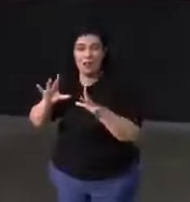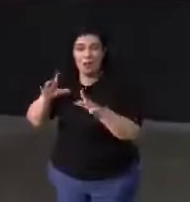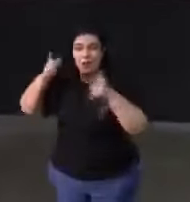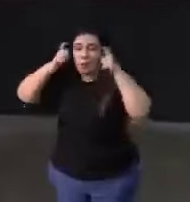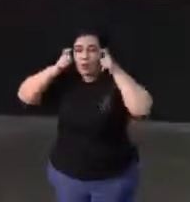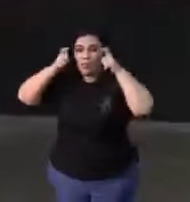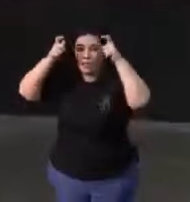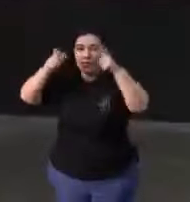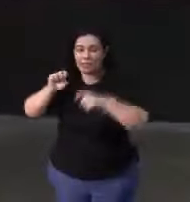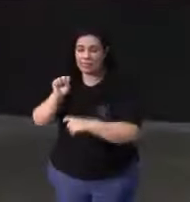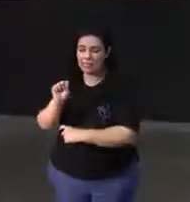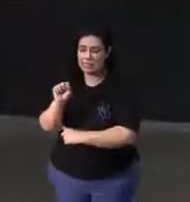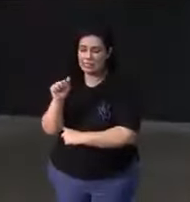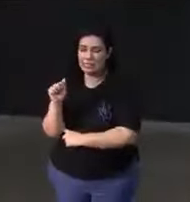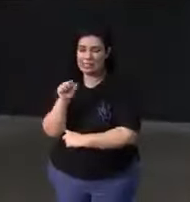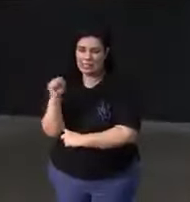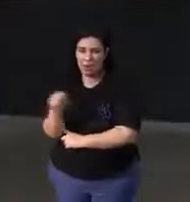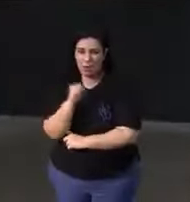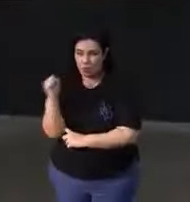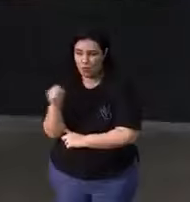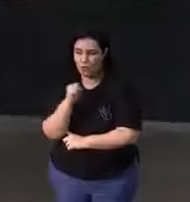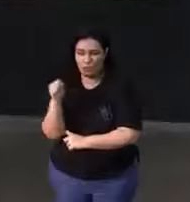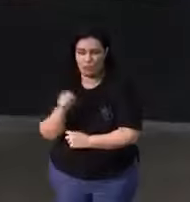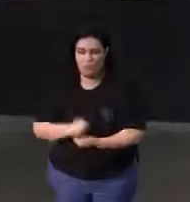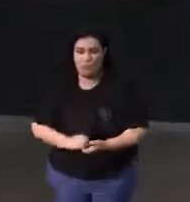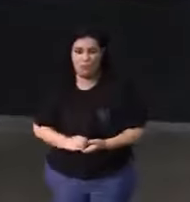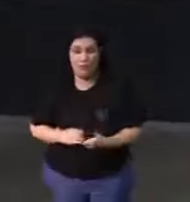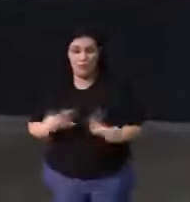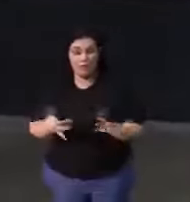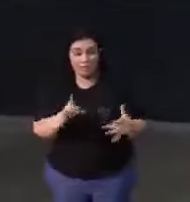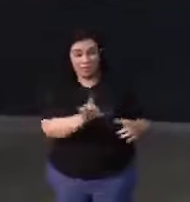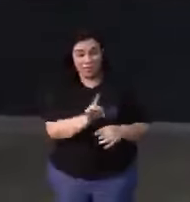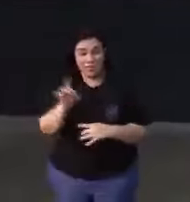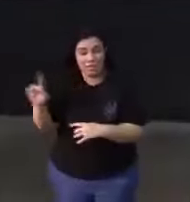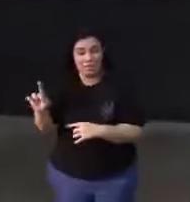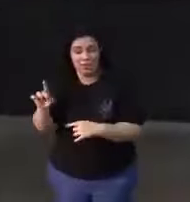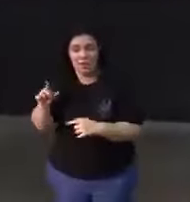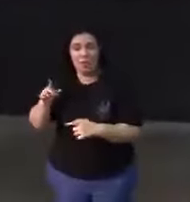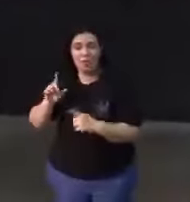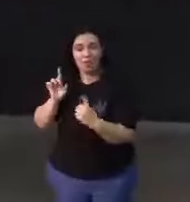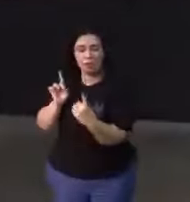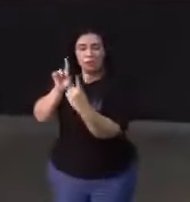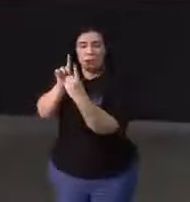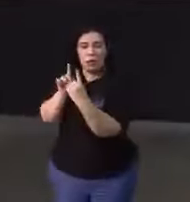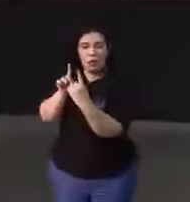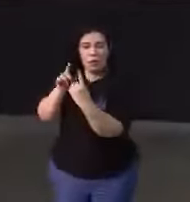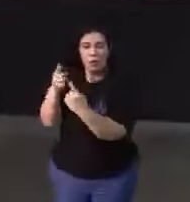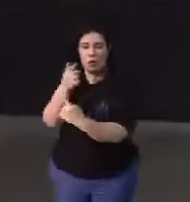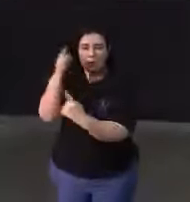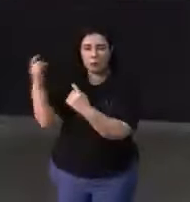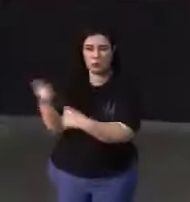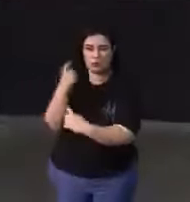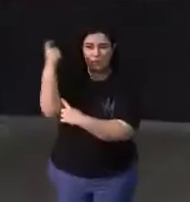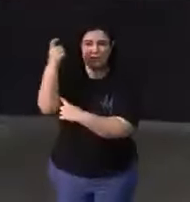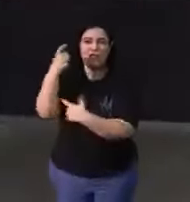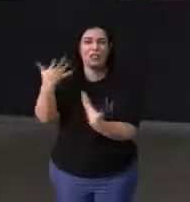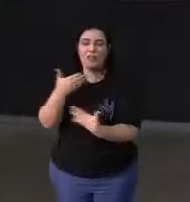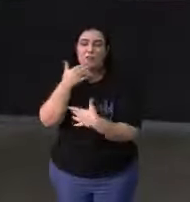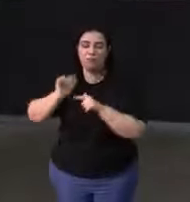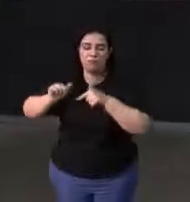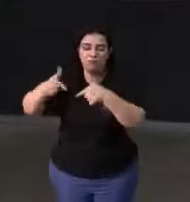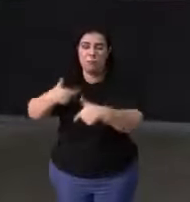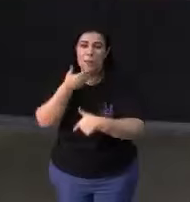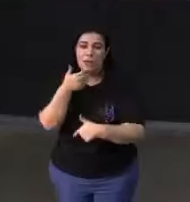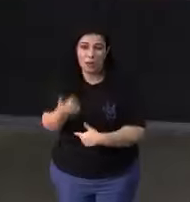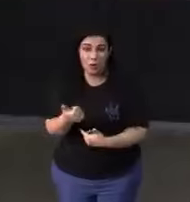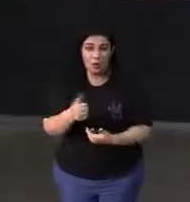Quando ele sai dali e vai enfrentar o gigante, ele faz o seu mé. Quando ele está fugindo do